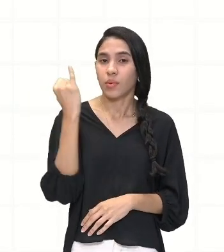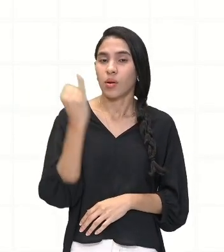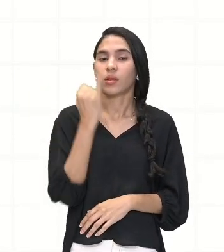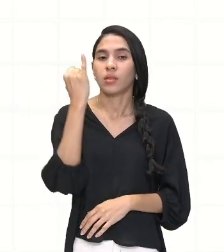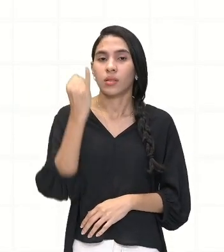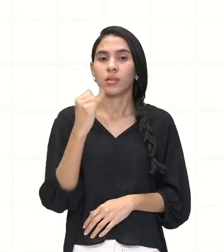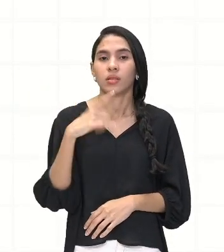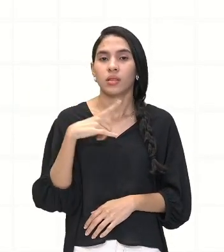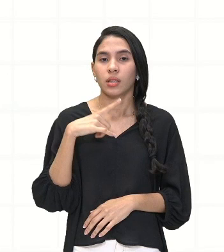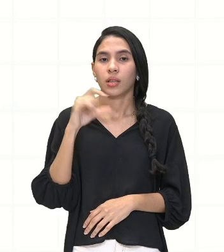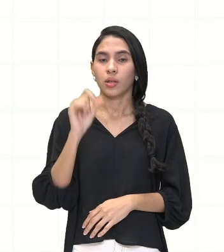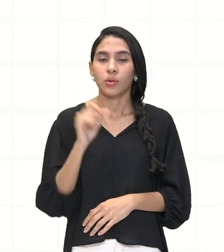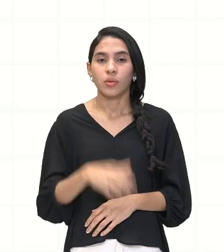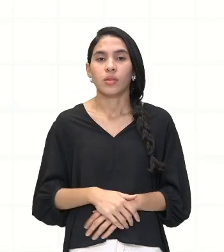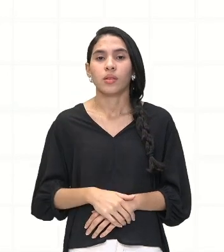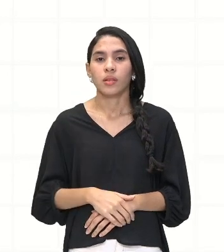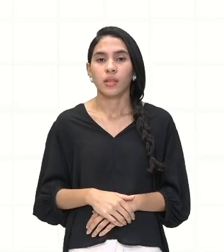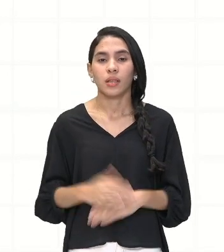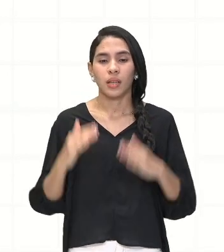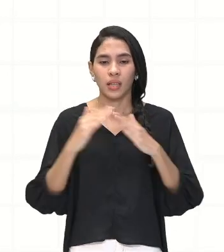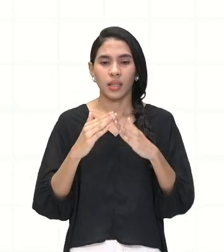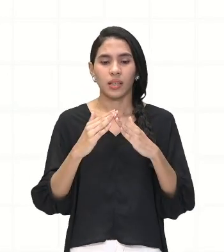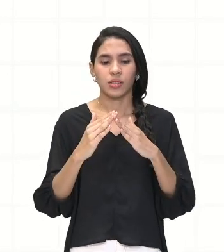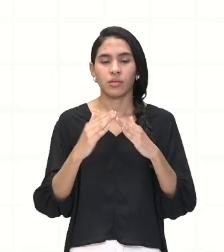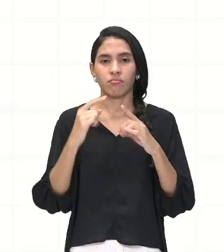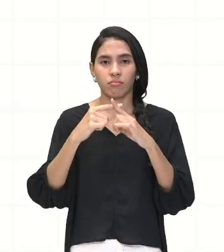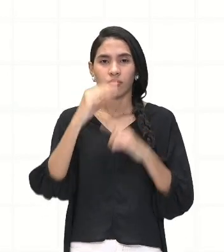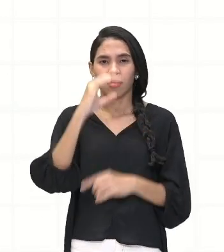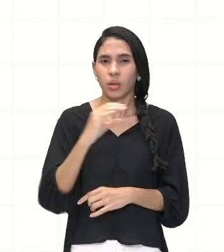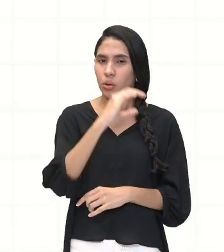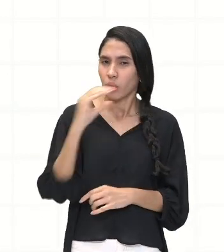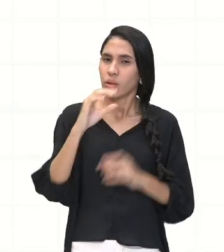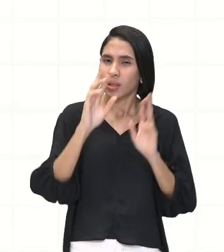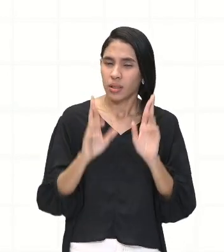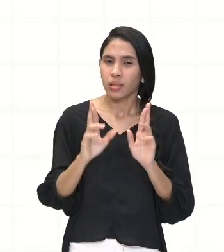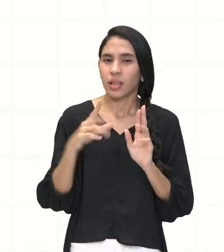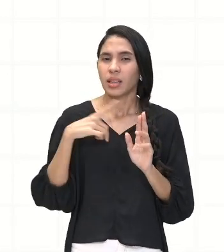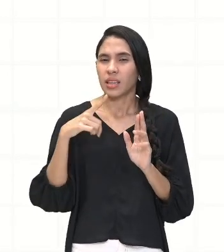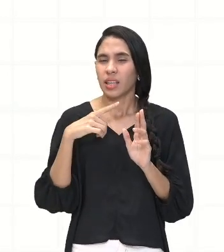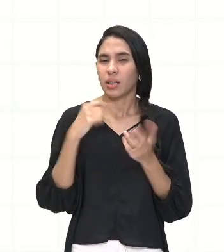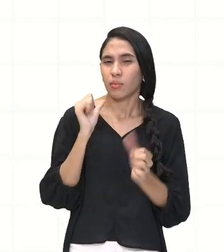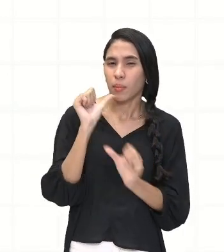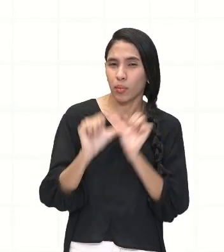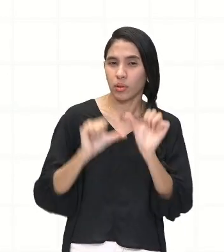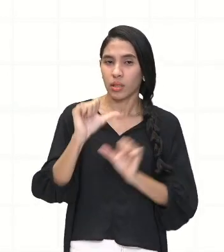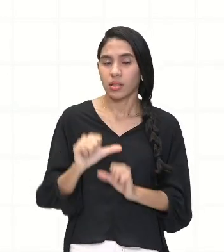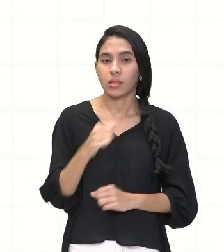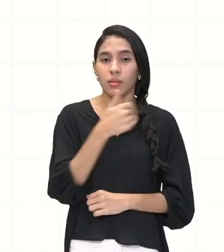ali um racha na Igreja Católica. Em 1517,